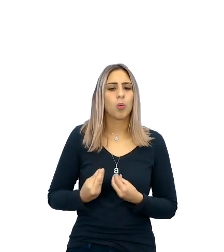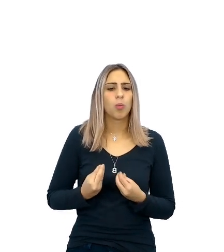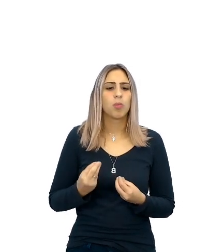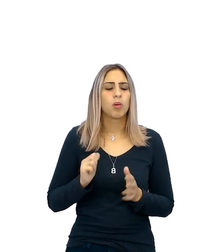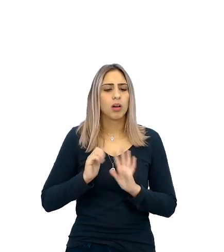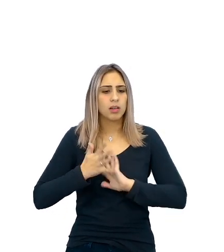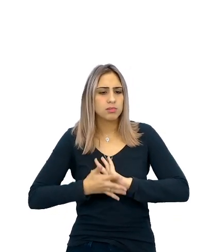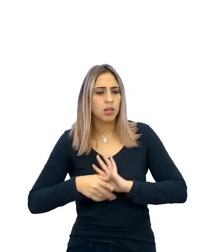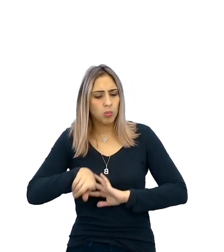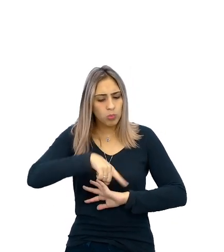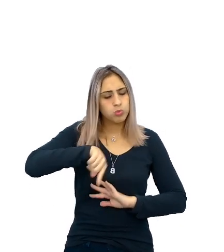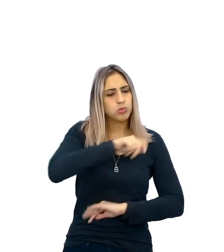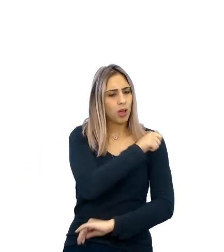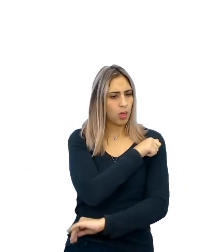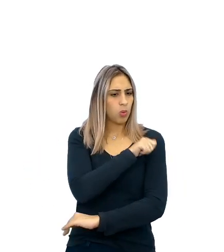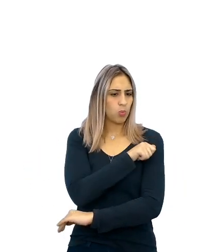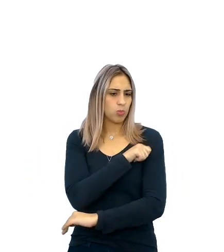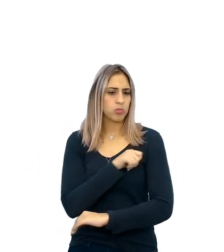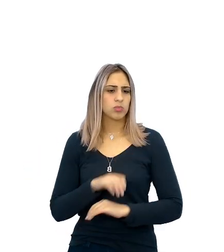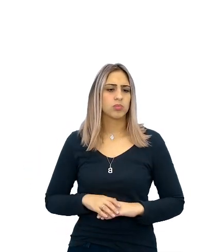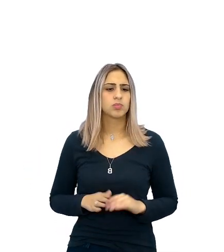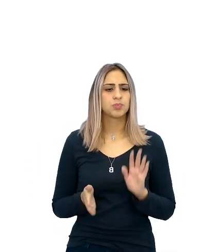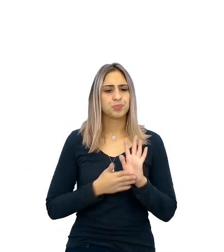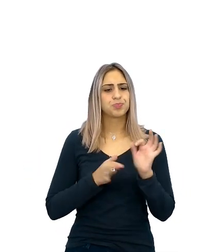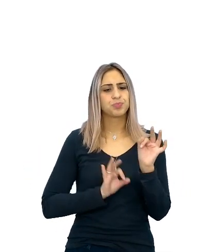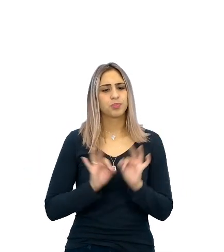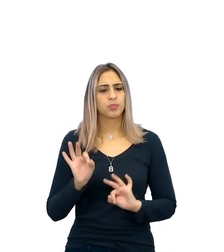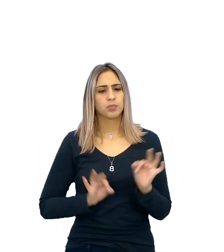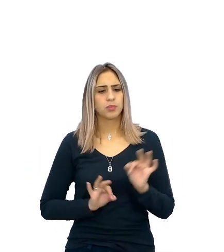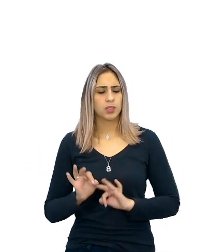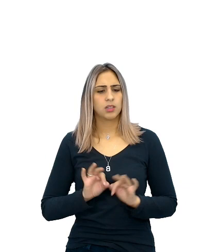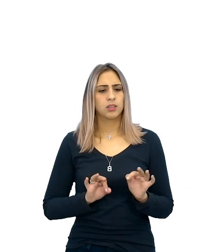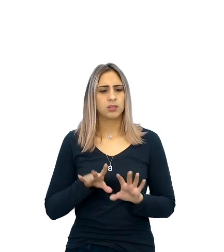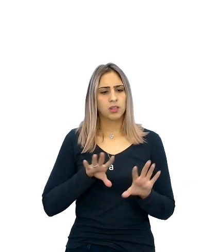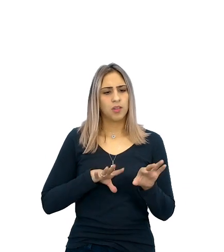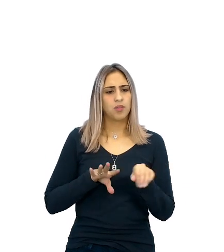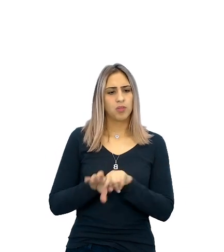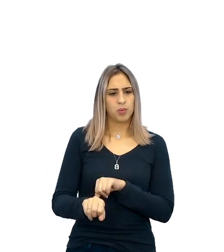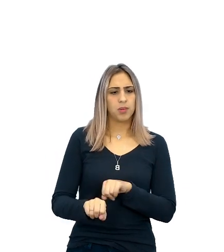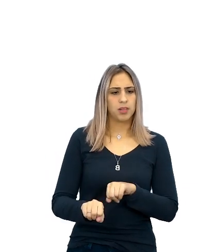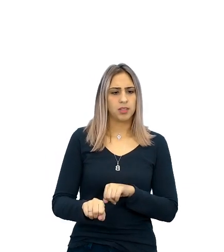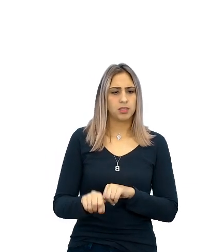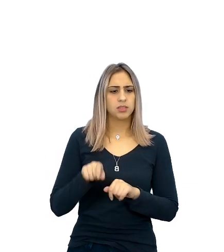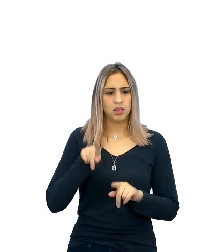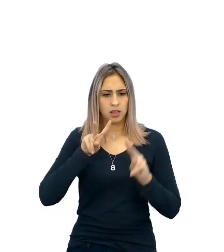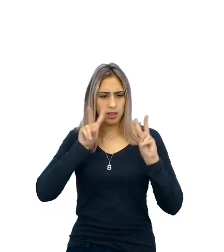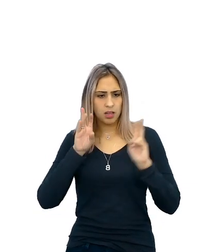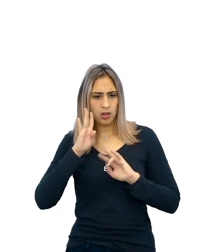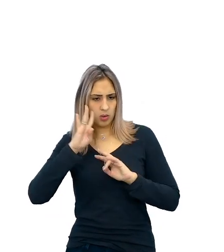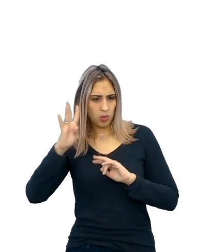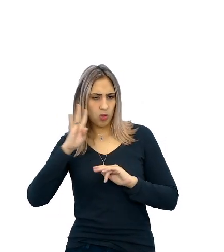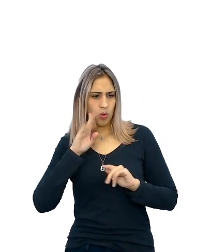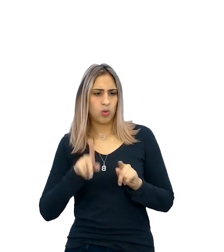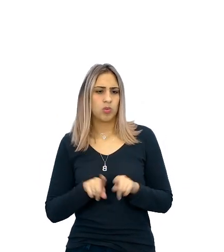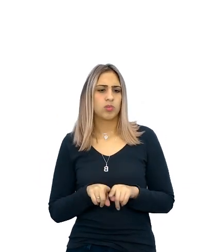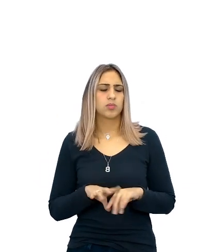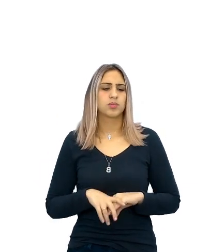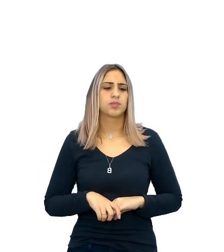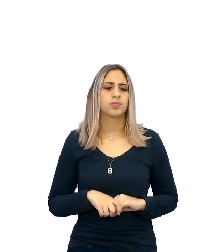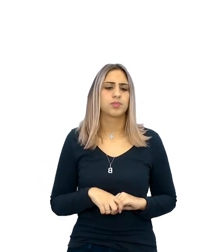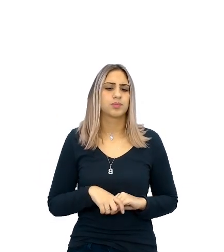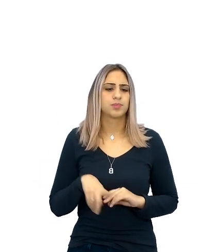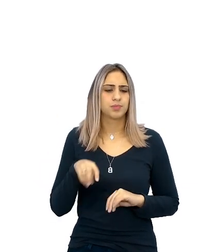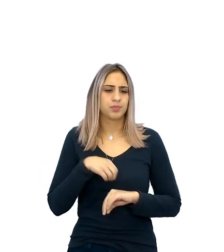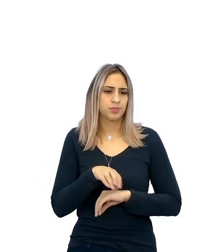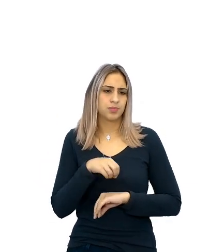agentes interativos, né, a elaborar o planejamento observando esses aspectos teóricos, metodológicos e as